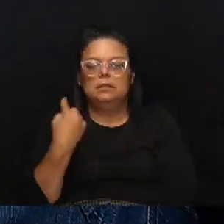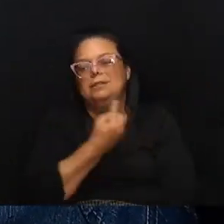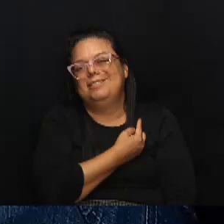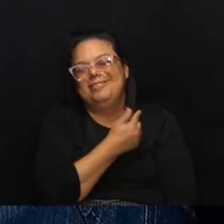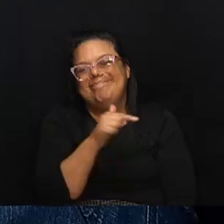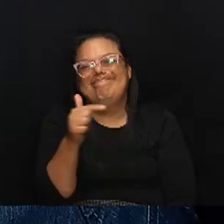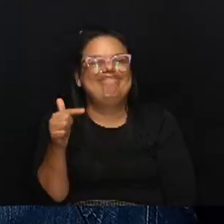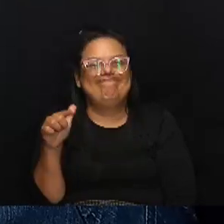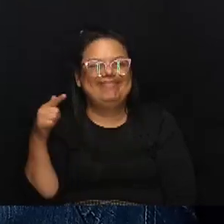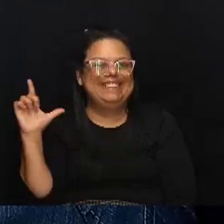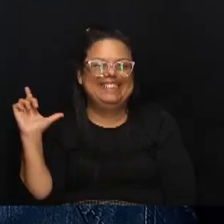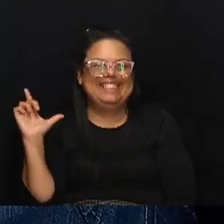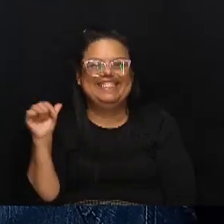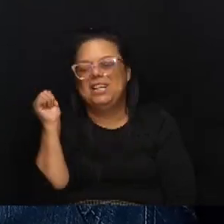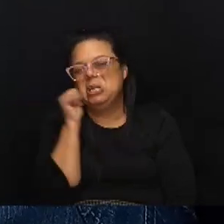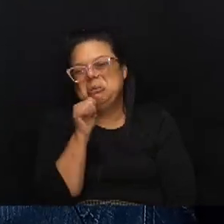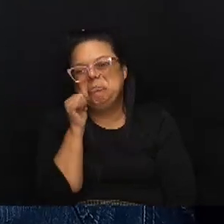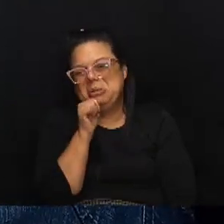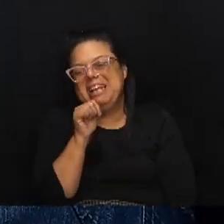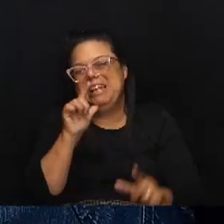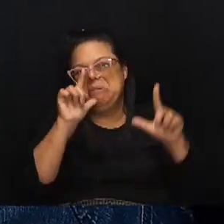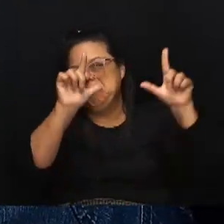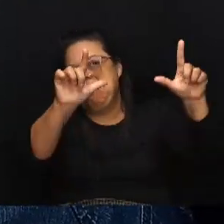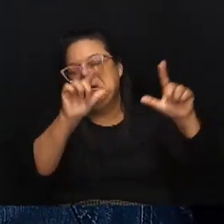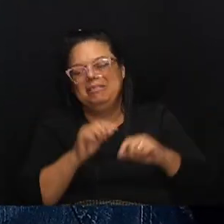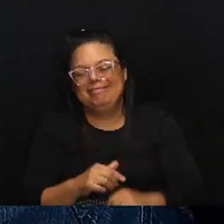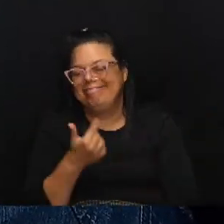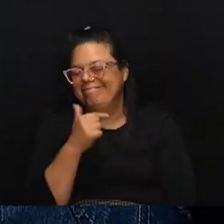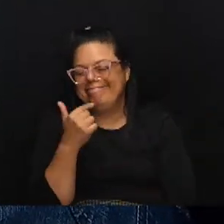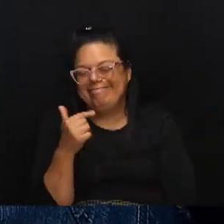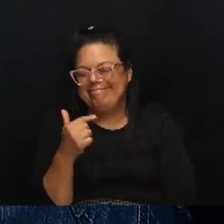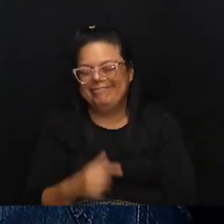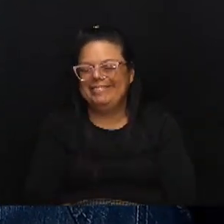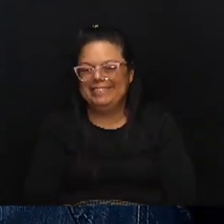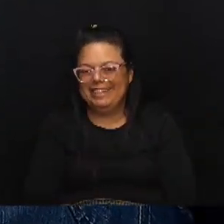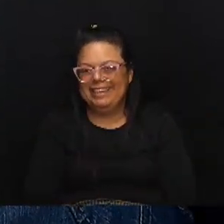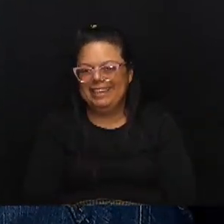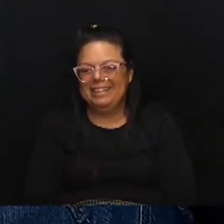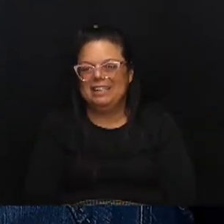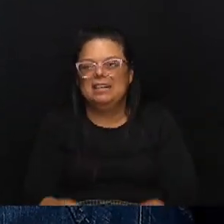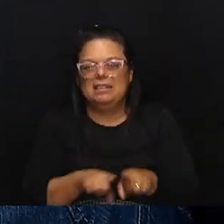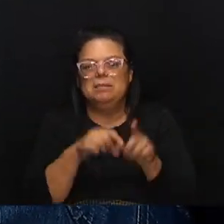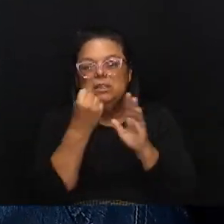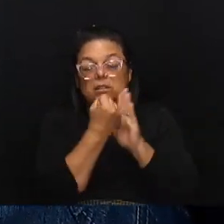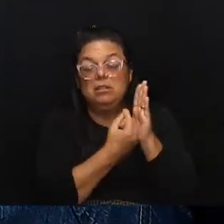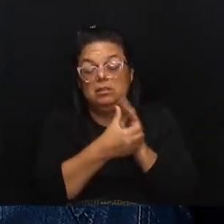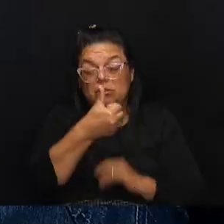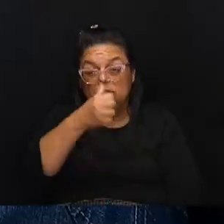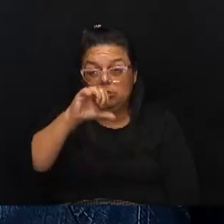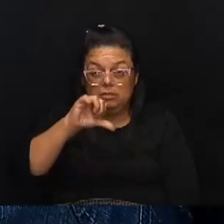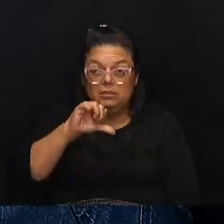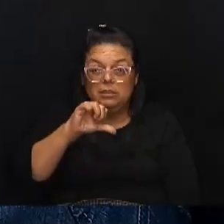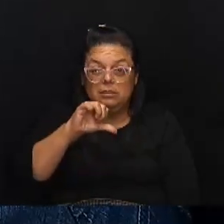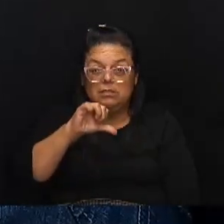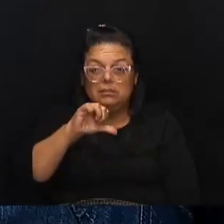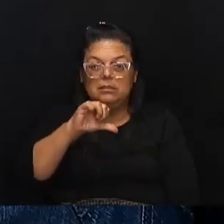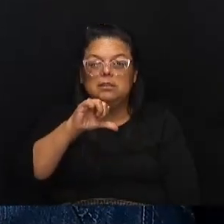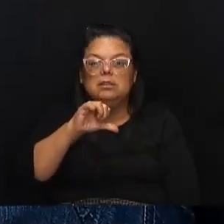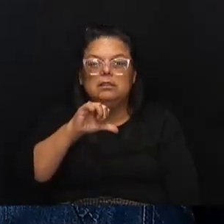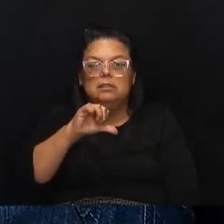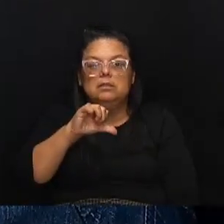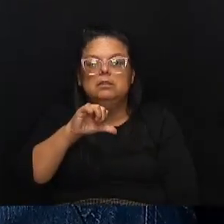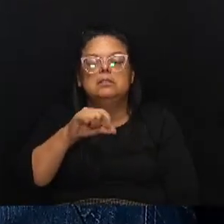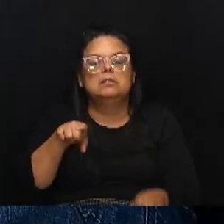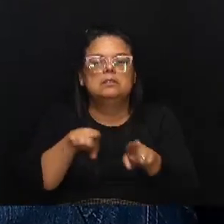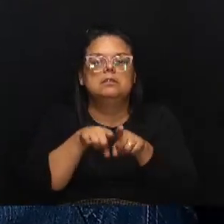muitas fotografias de mulheres, imagens de mulheres entre esses homenageados, tanto lá no século XIX, quanto a partir do século